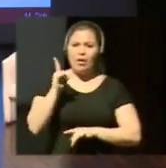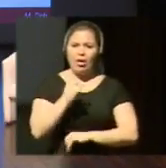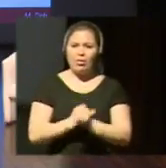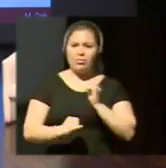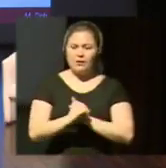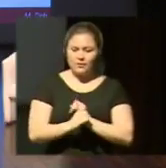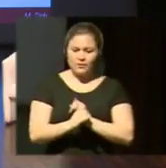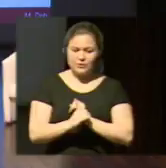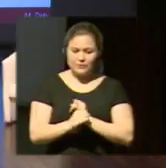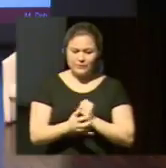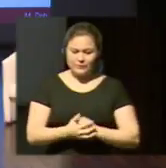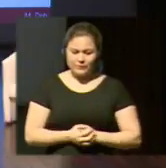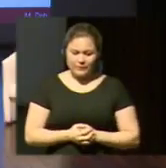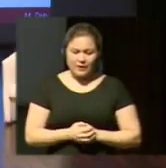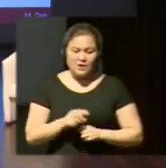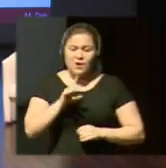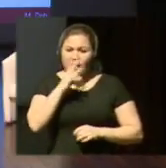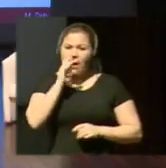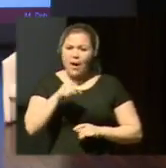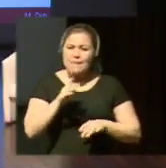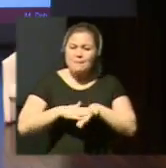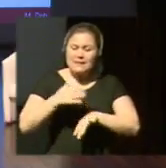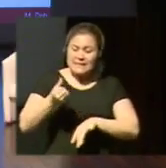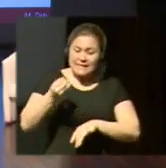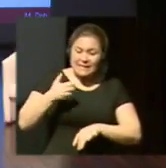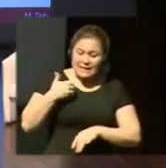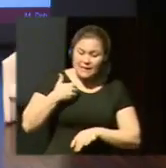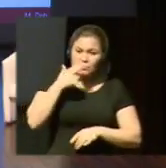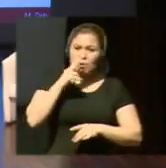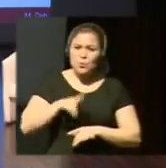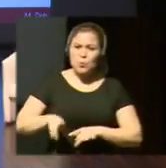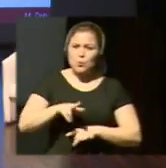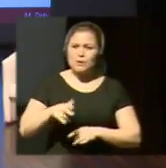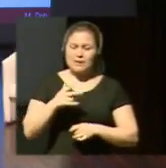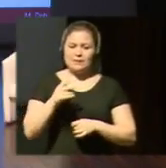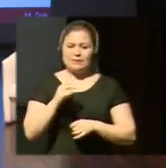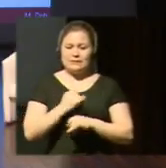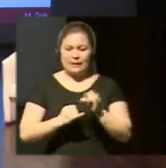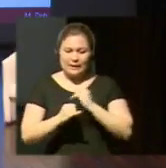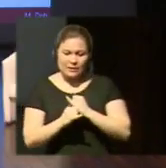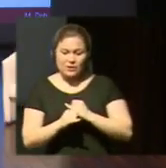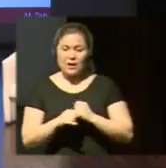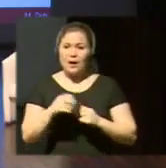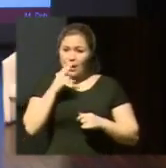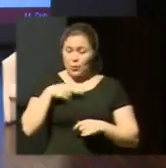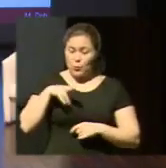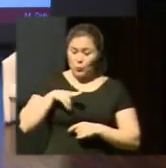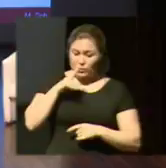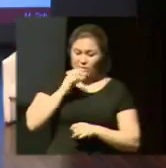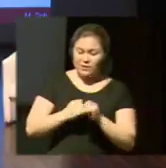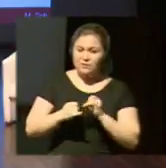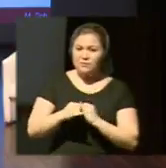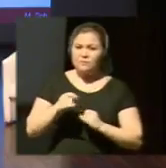internet. São aqueles com mais de 60 anos que usam a internet. Aqueles que não utilizam a internet,